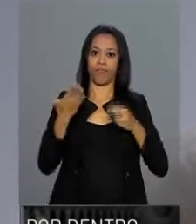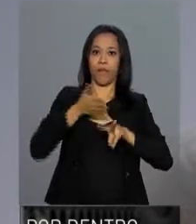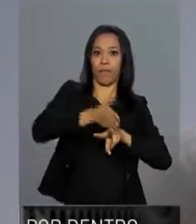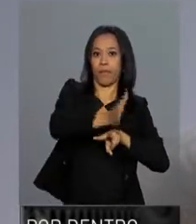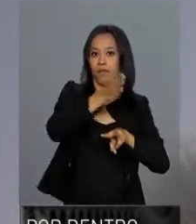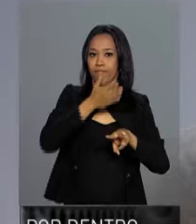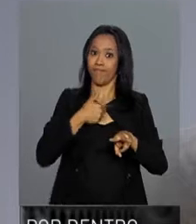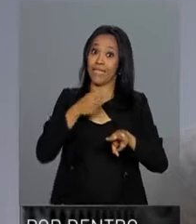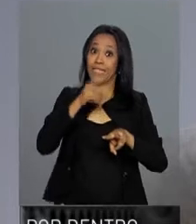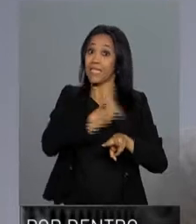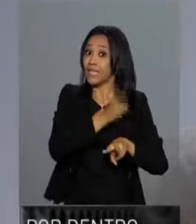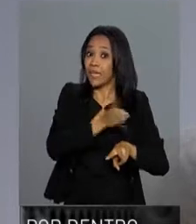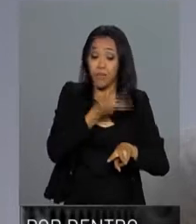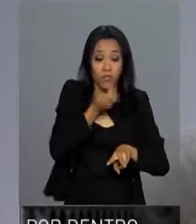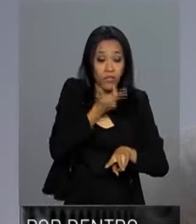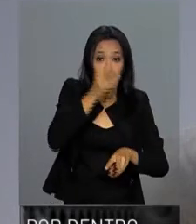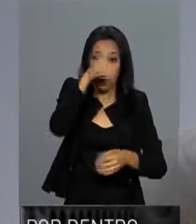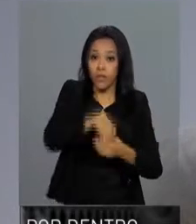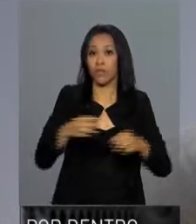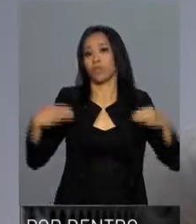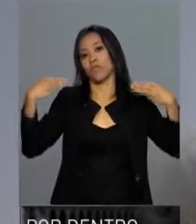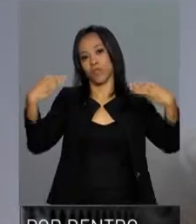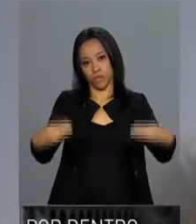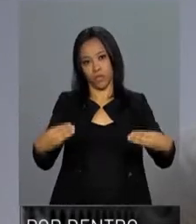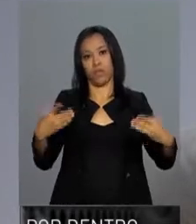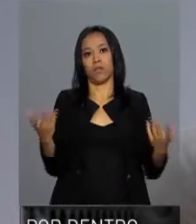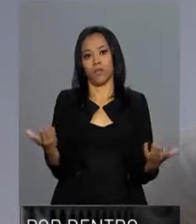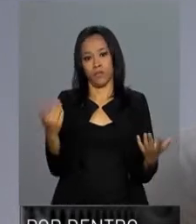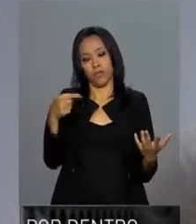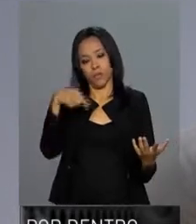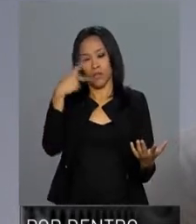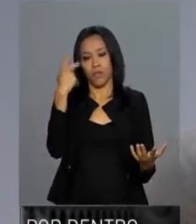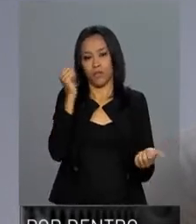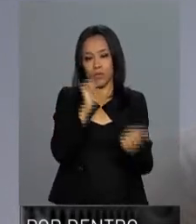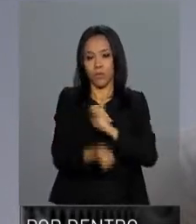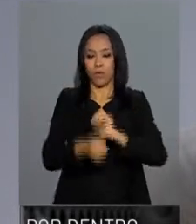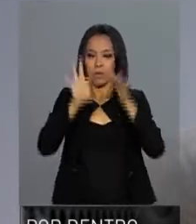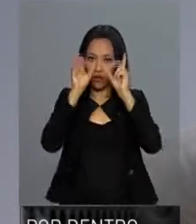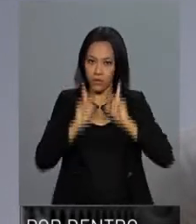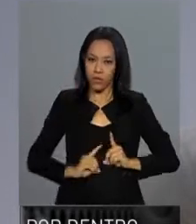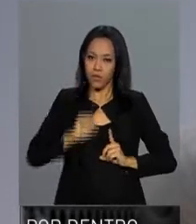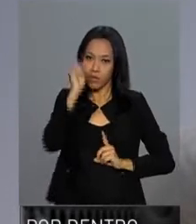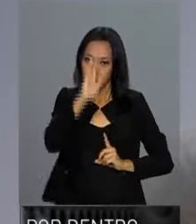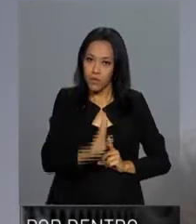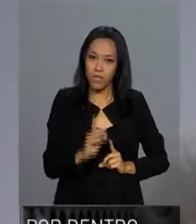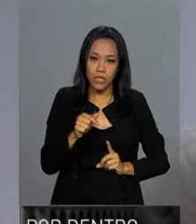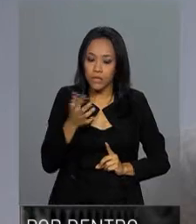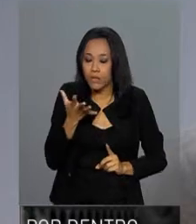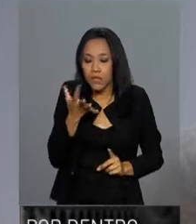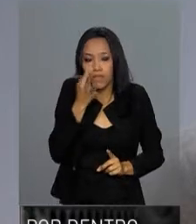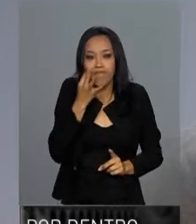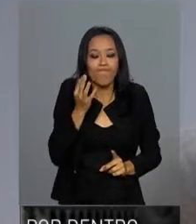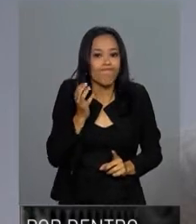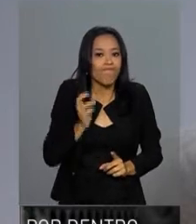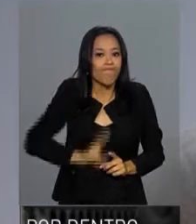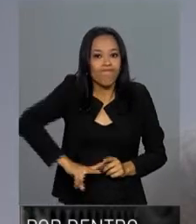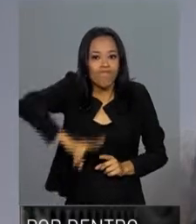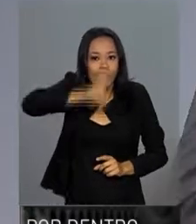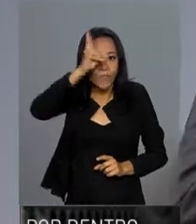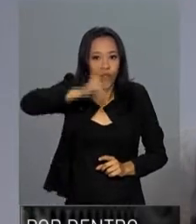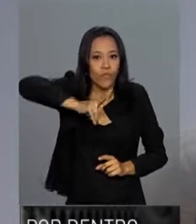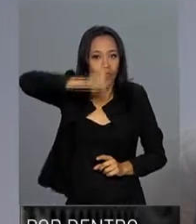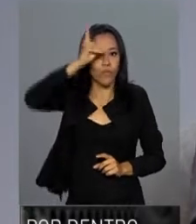dar o tempo todo no ministério do esporte eo próprio comitê paraolímpico brasileiro tem muito essa questão muito presente a nossa preocupação